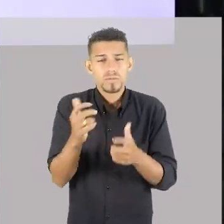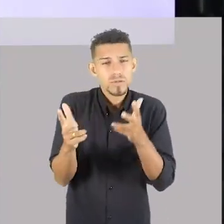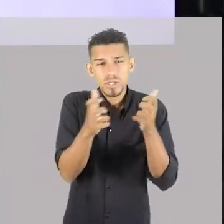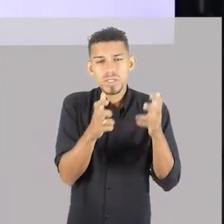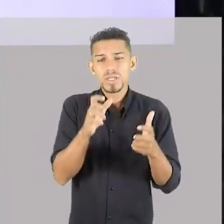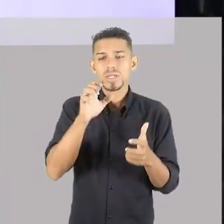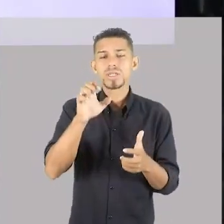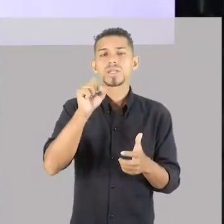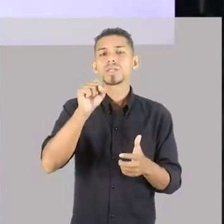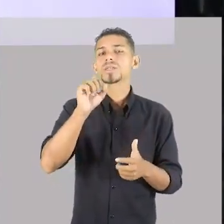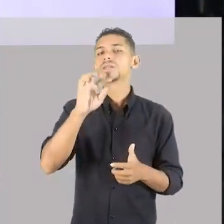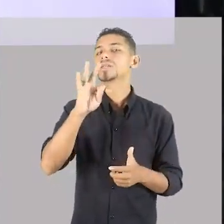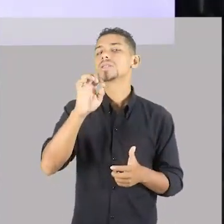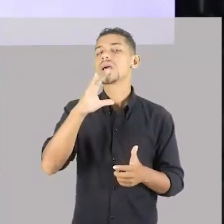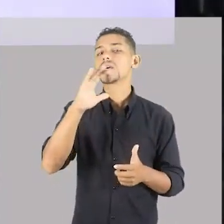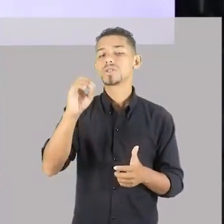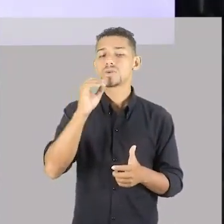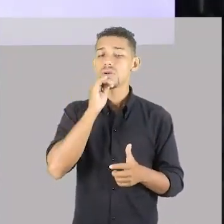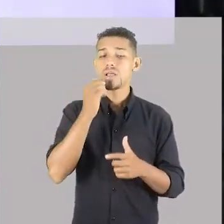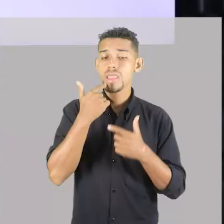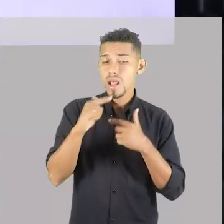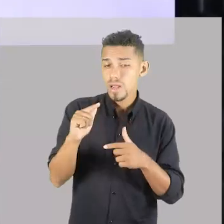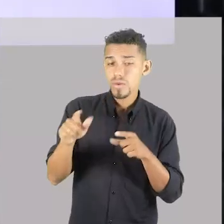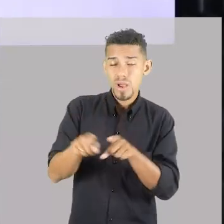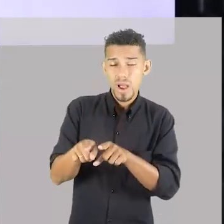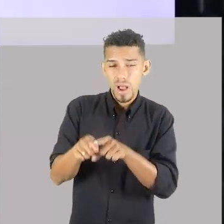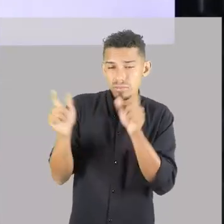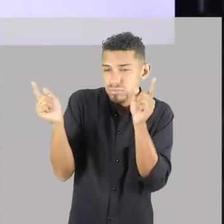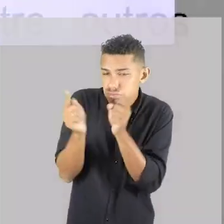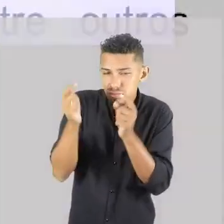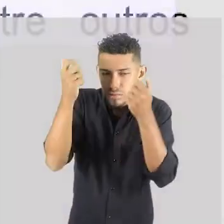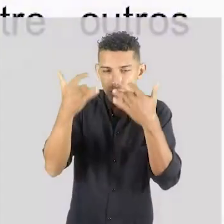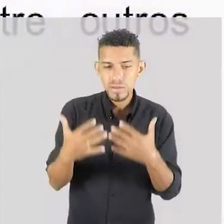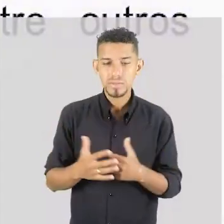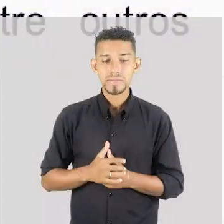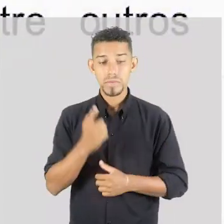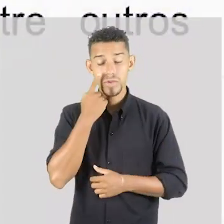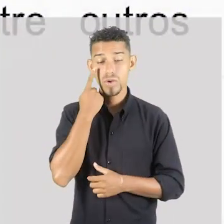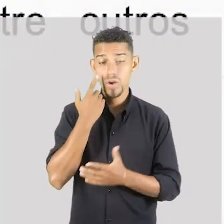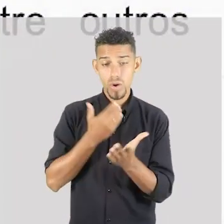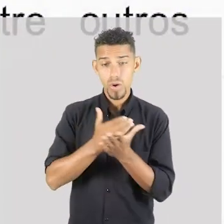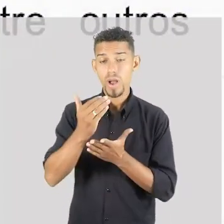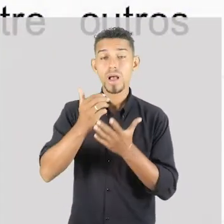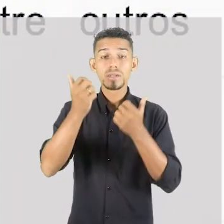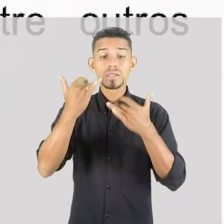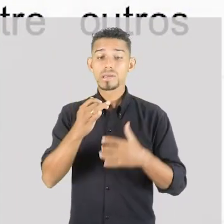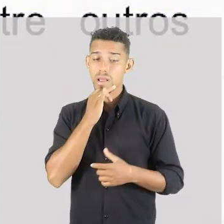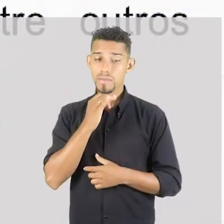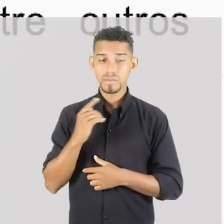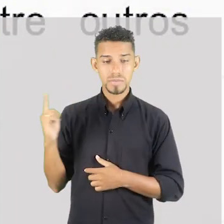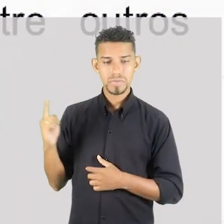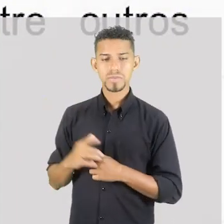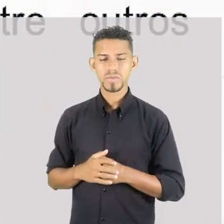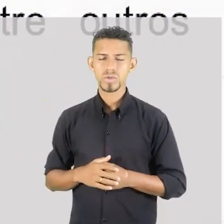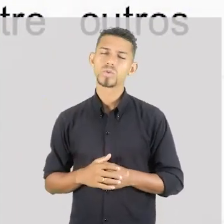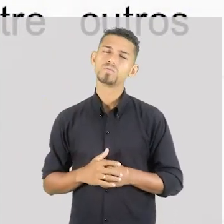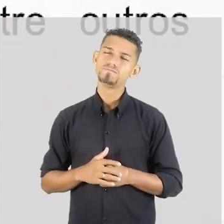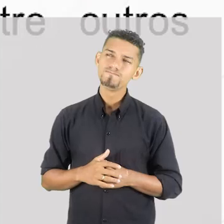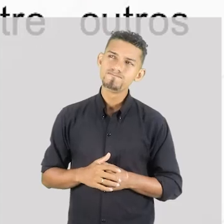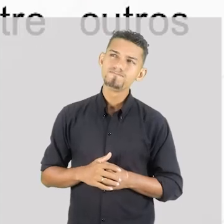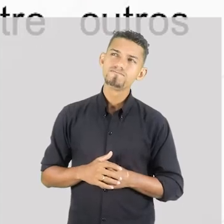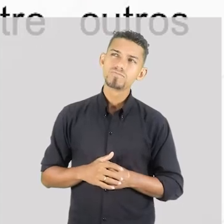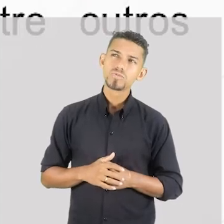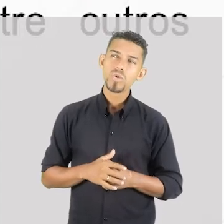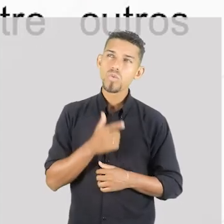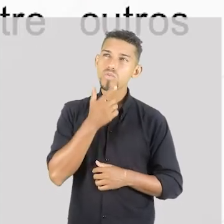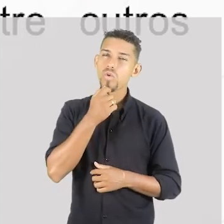estético dado para a linguagem nesse pequeno fragmento que eu trouxe aqui. Aí ela começa dizendo, Marina Colasanti, um dia o rei